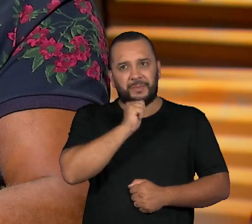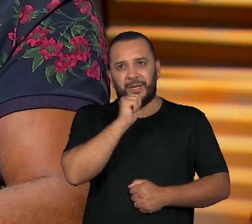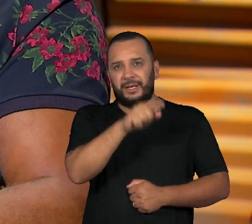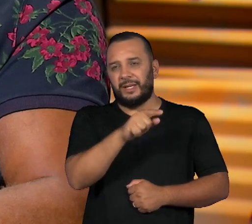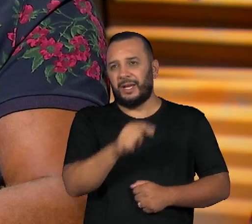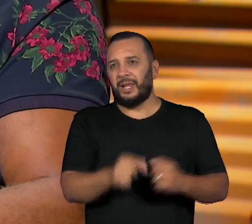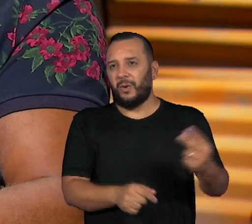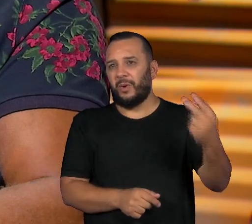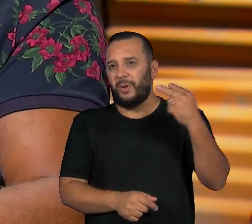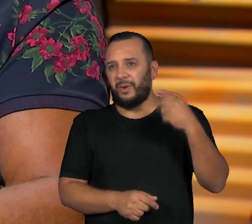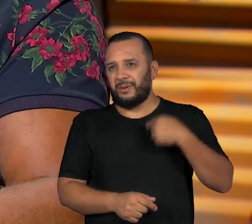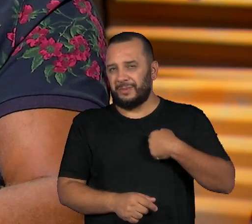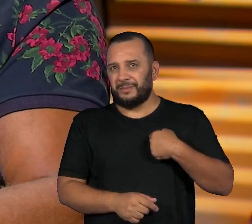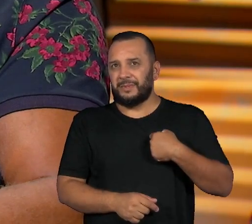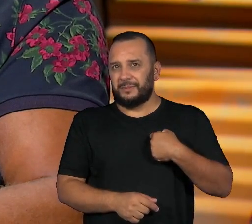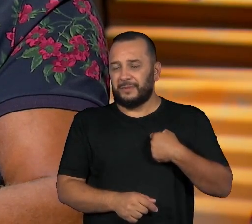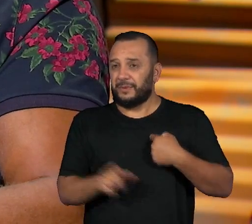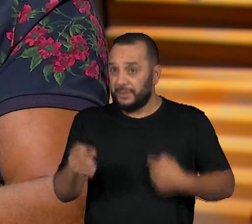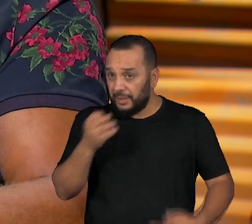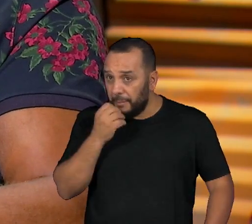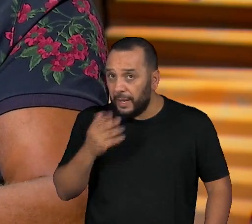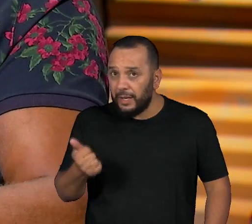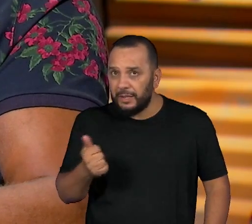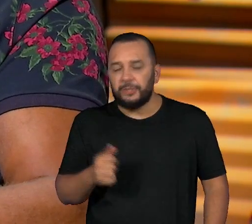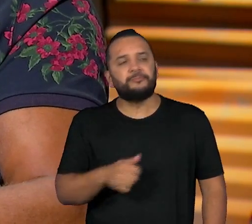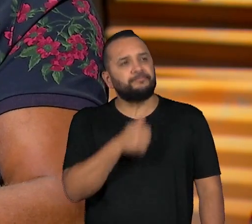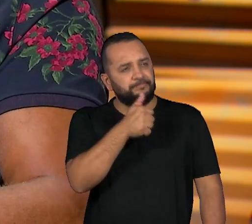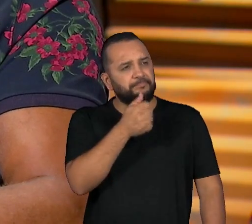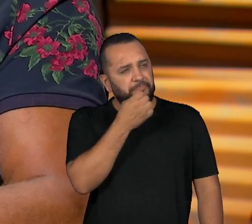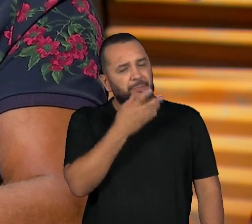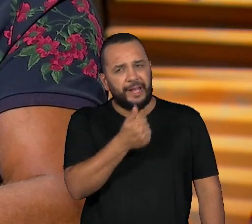Olhou pra mim, você tá bem? Eu falei, tô.